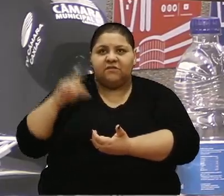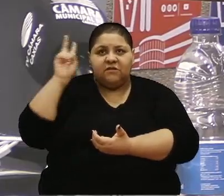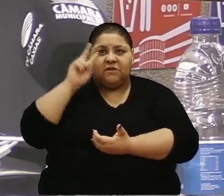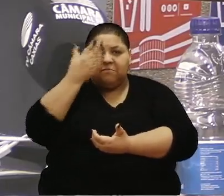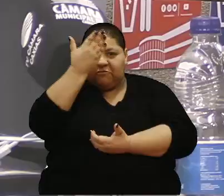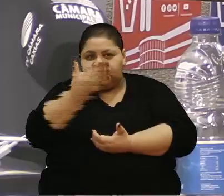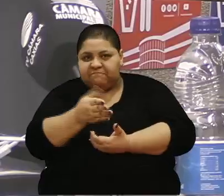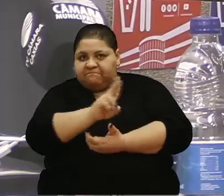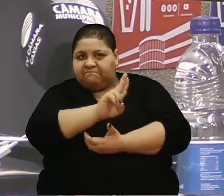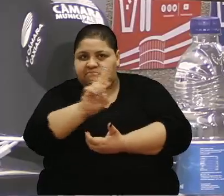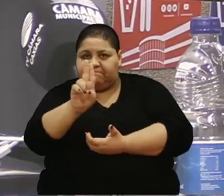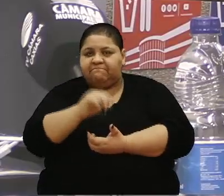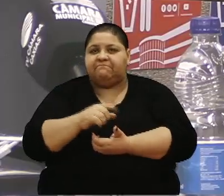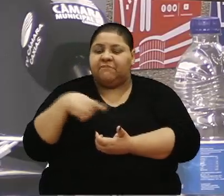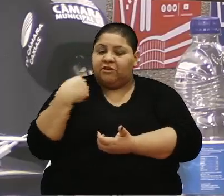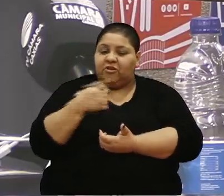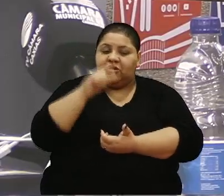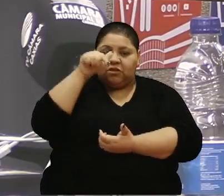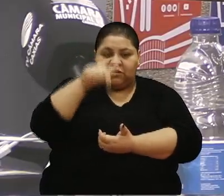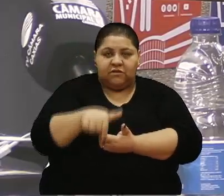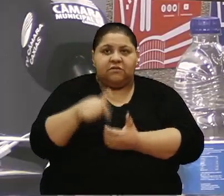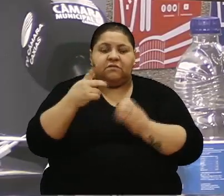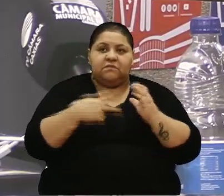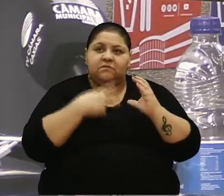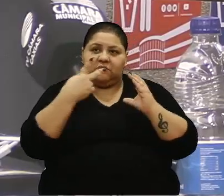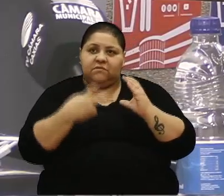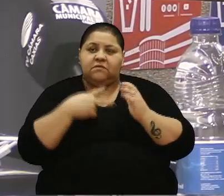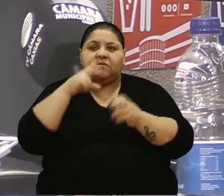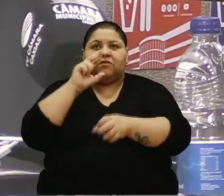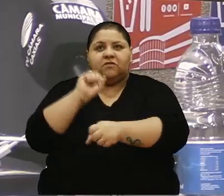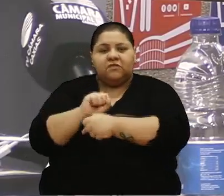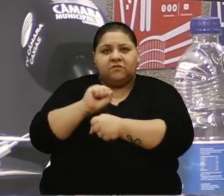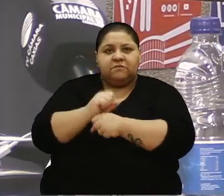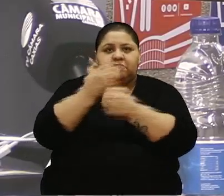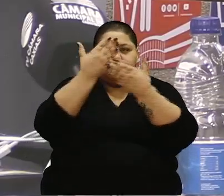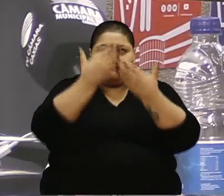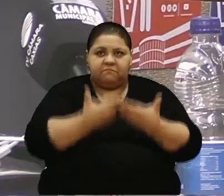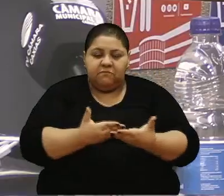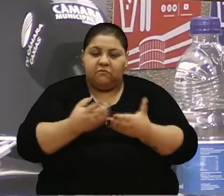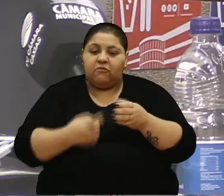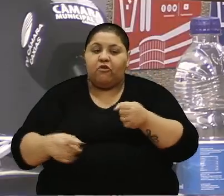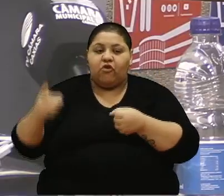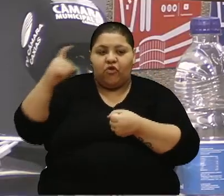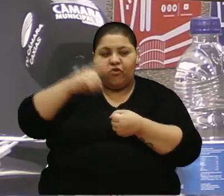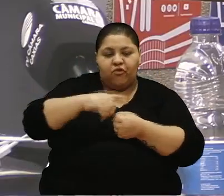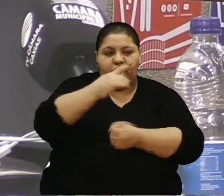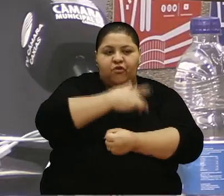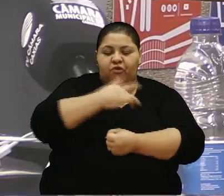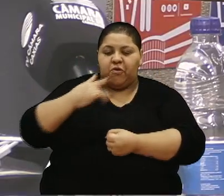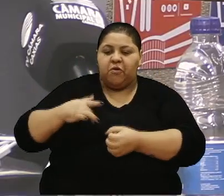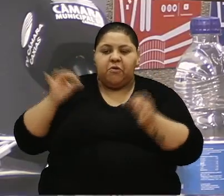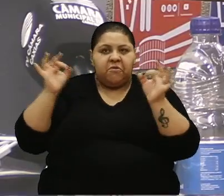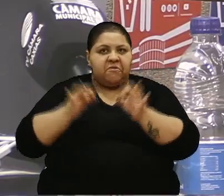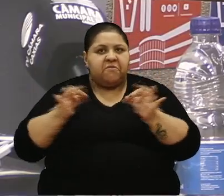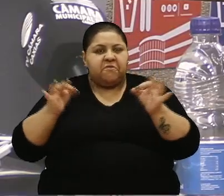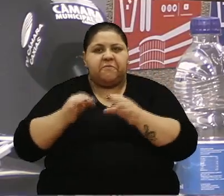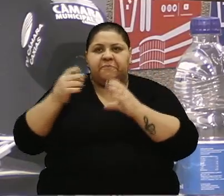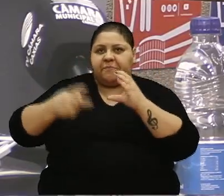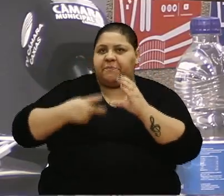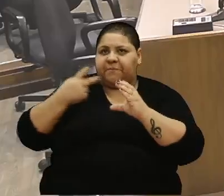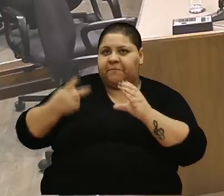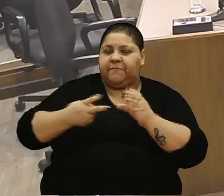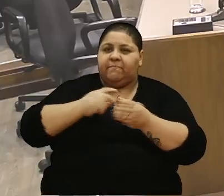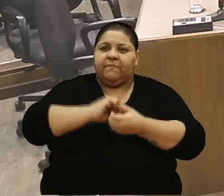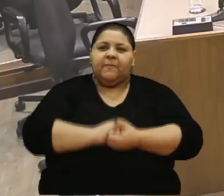seu nome. Então, nós aqui, como Câmara de Vereadores, esperamos o senhor voltando com uma saúde maravilhosa aí para a nossa Câmara.